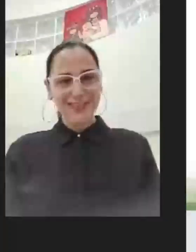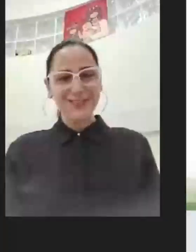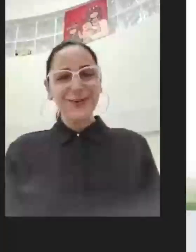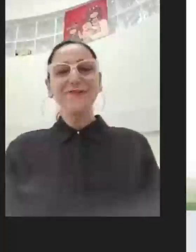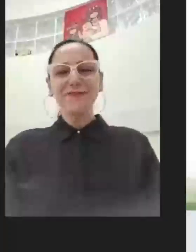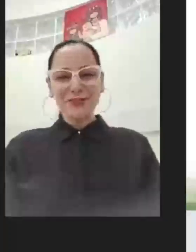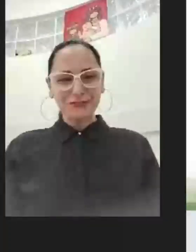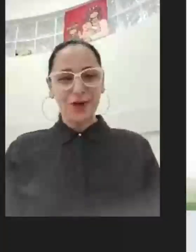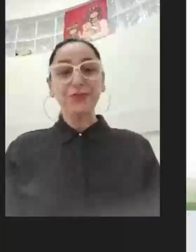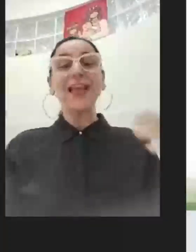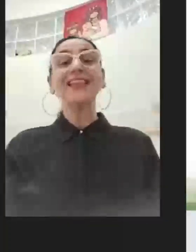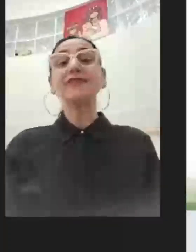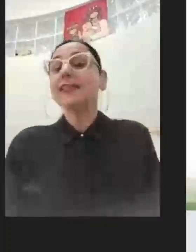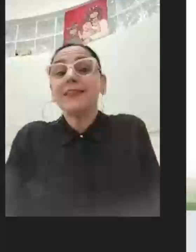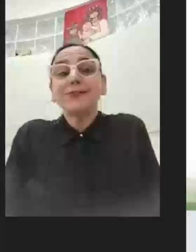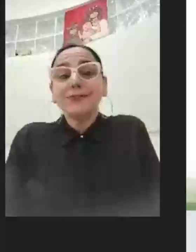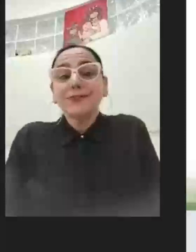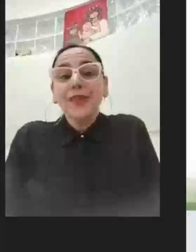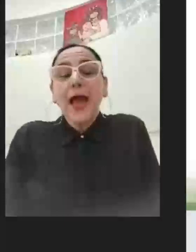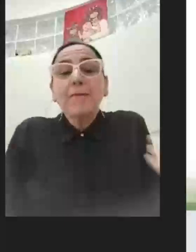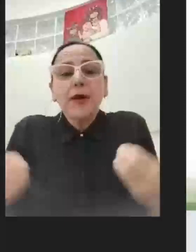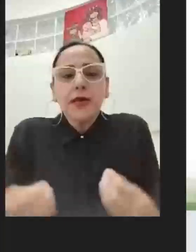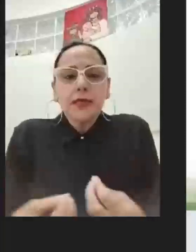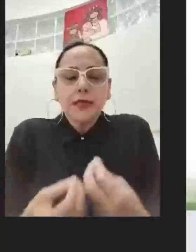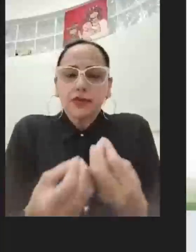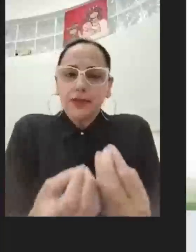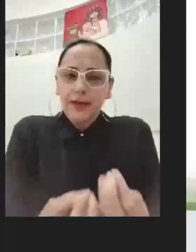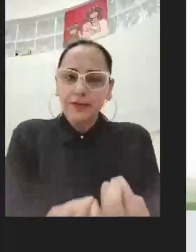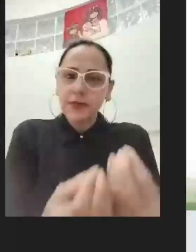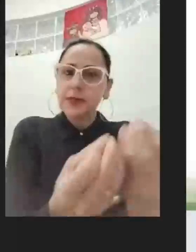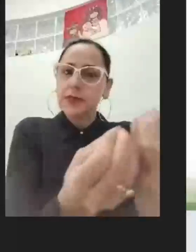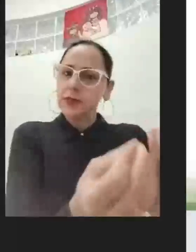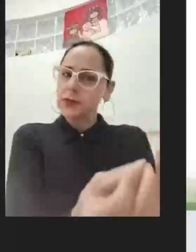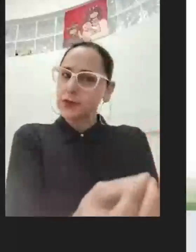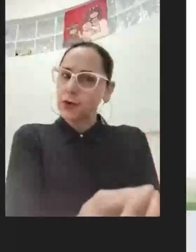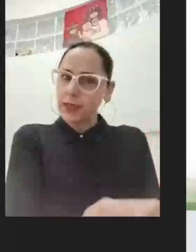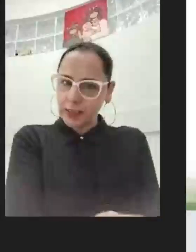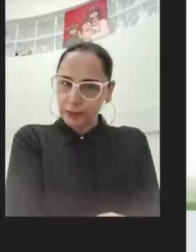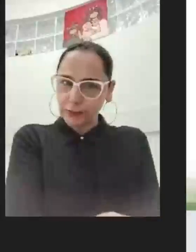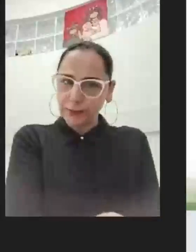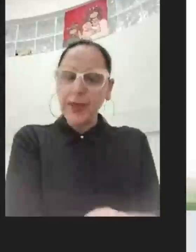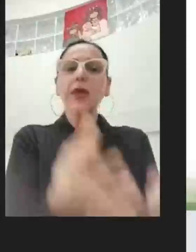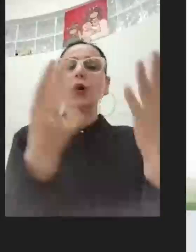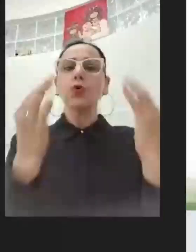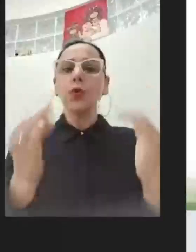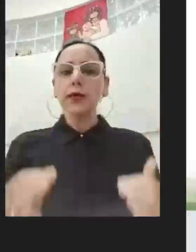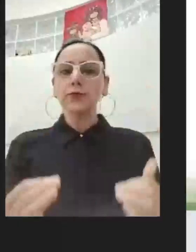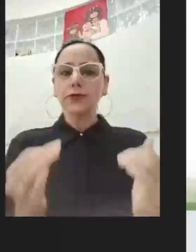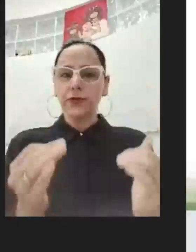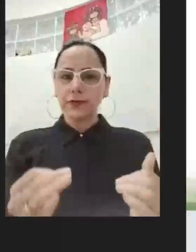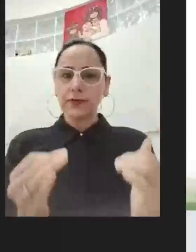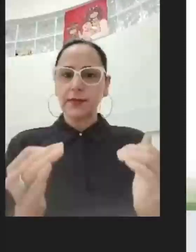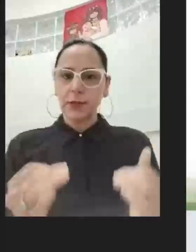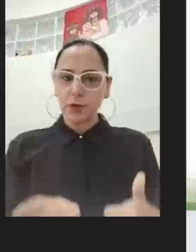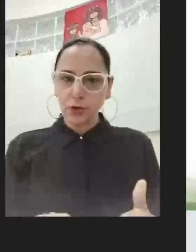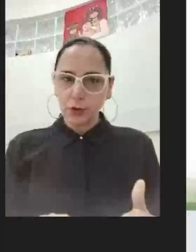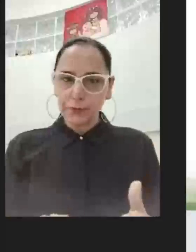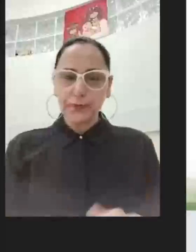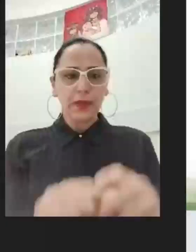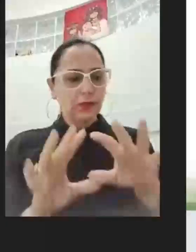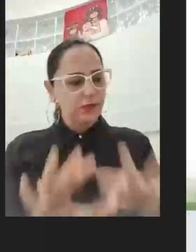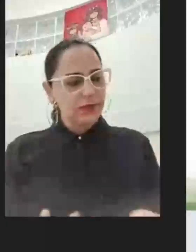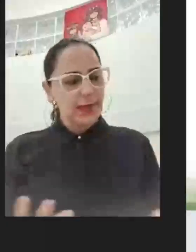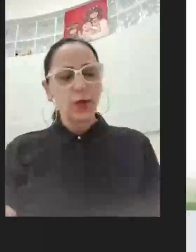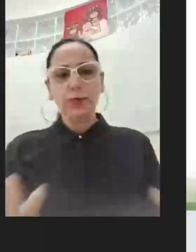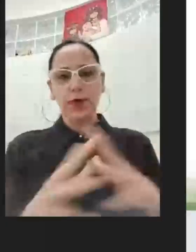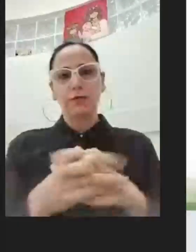ele botou torto o laço, fiz foto, ela estava rindo. A mãe estava sorrindo. Quando a gente